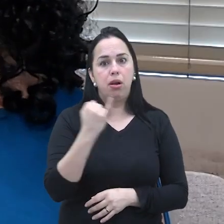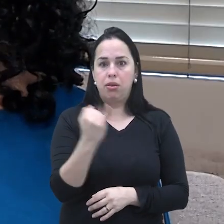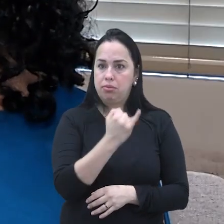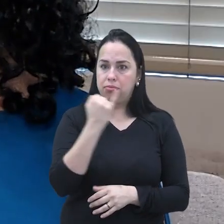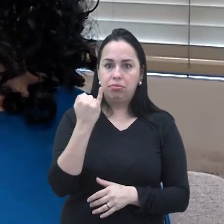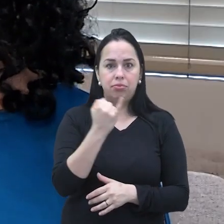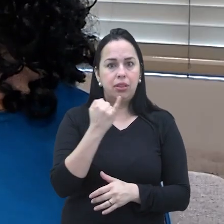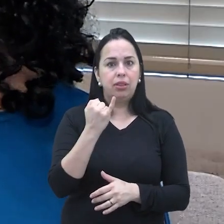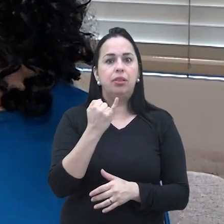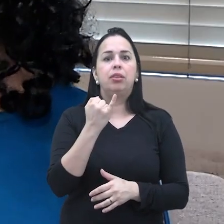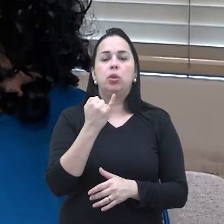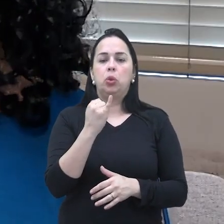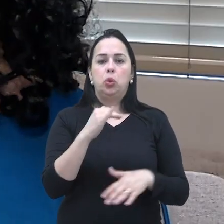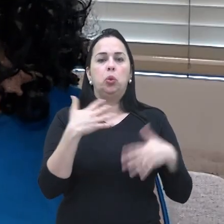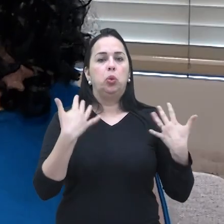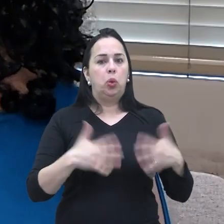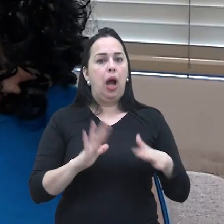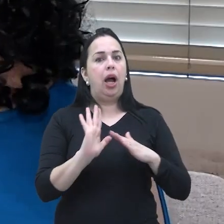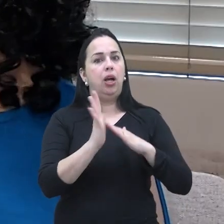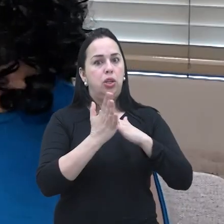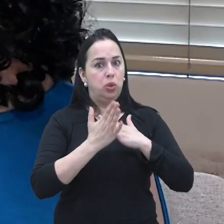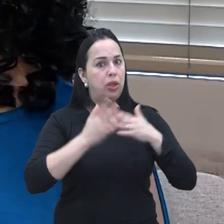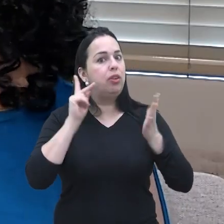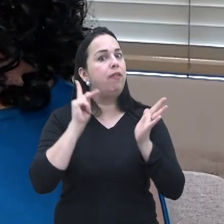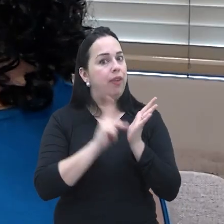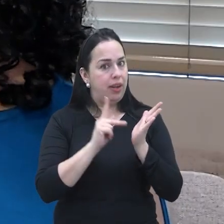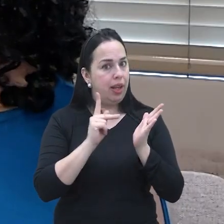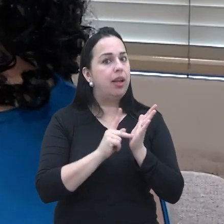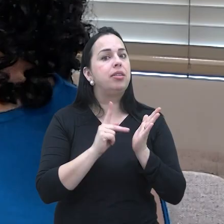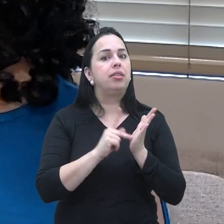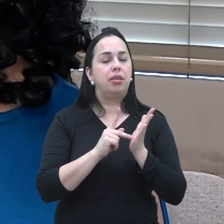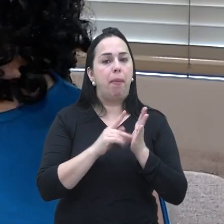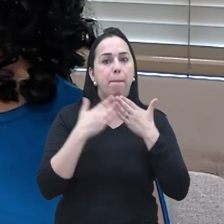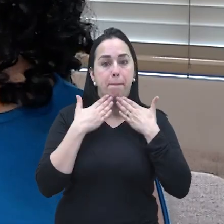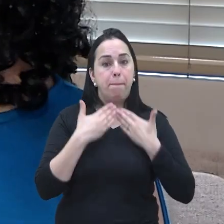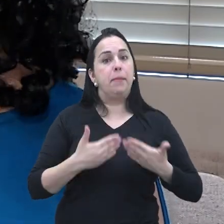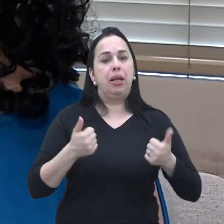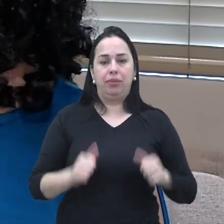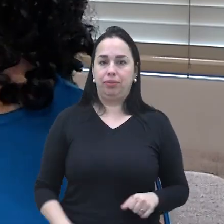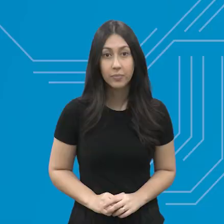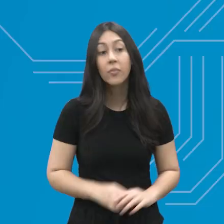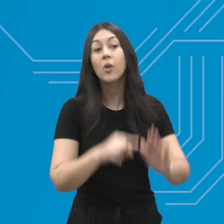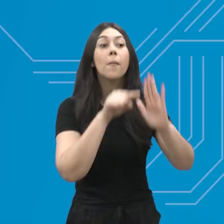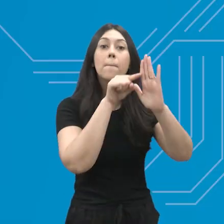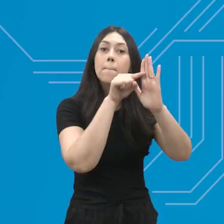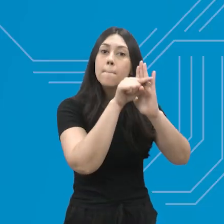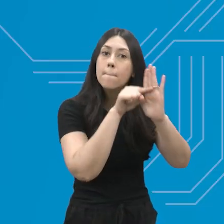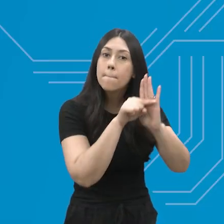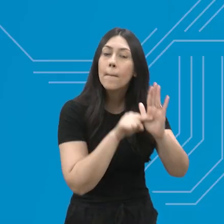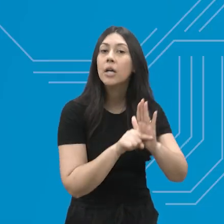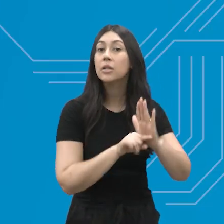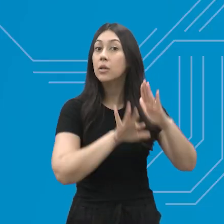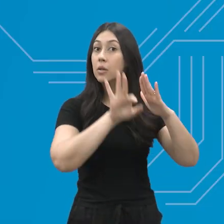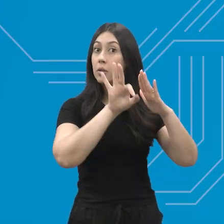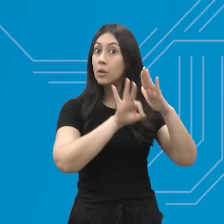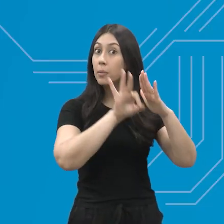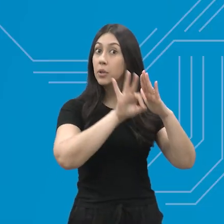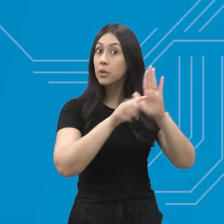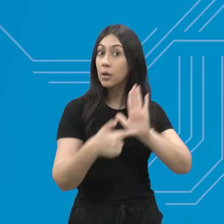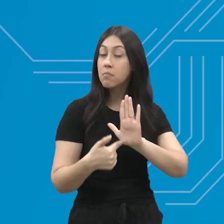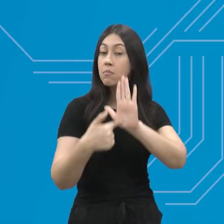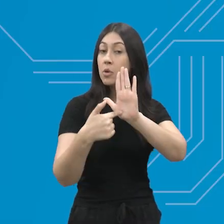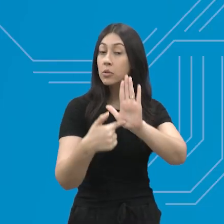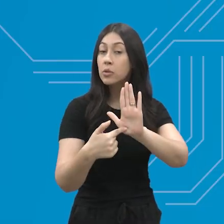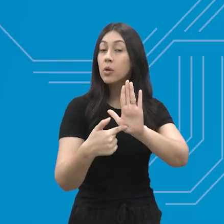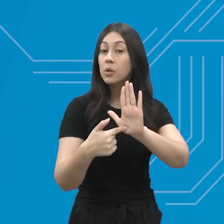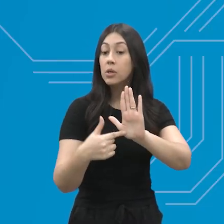essencial. Tem uma mudança bem significativa nas crises. Você melhora muito. Pesquisa realizada pelo